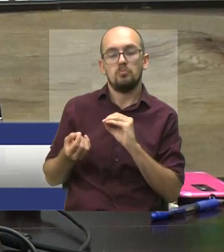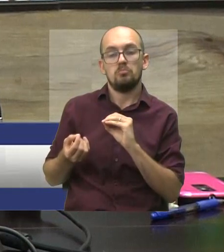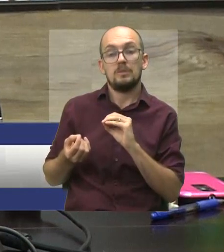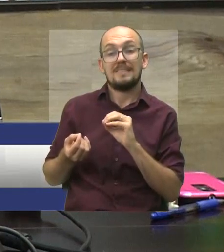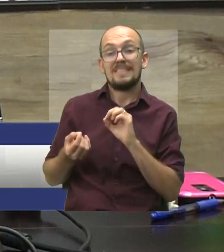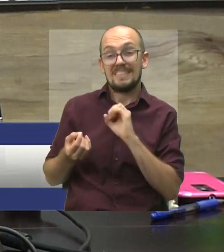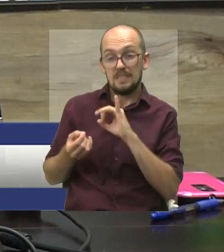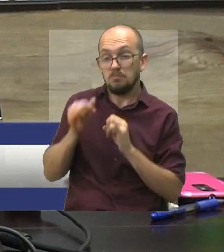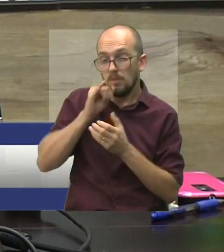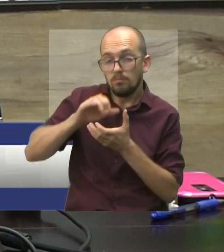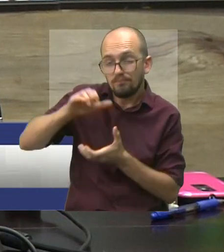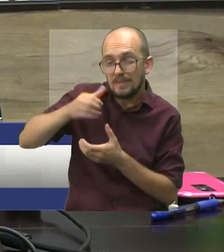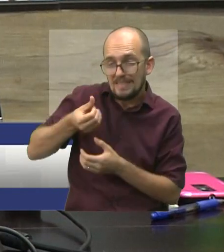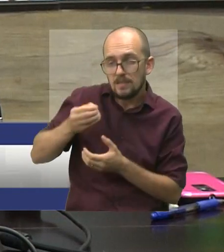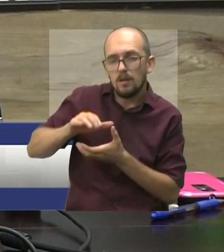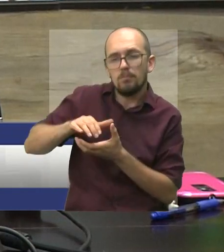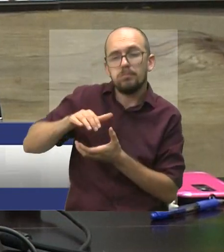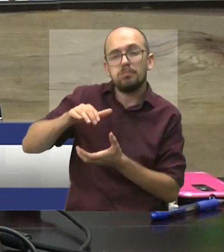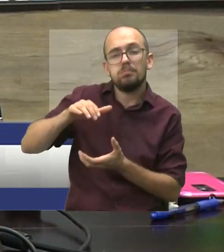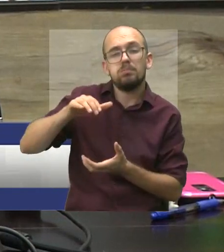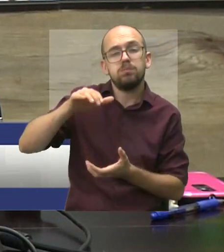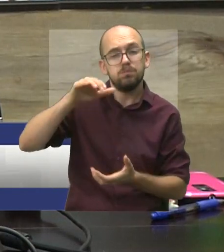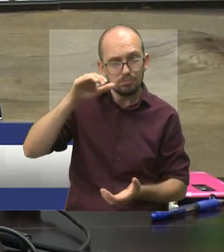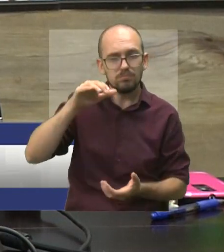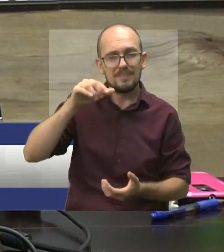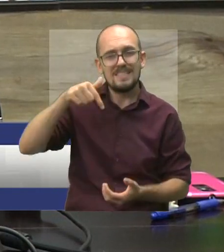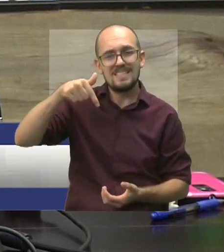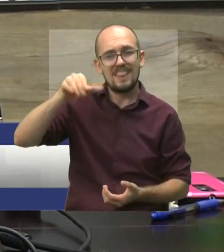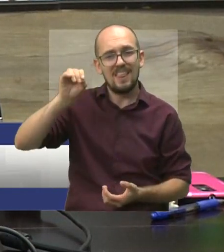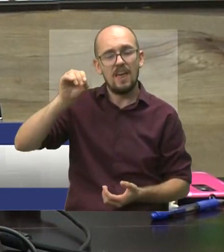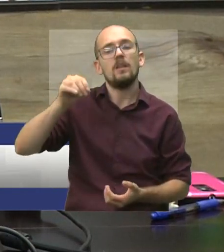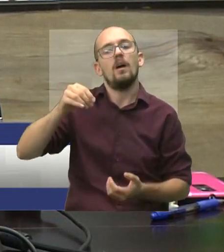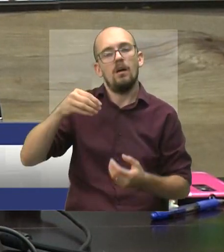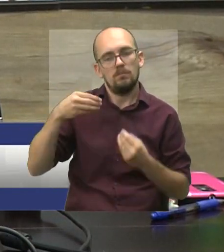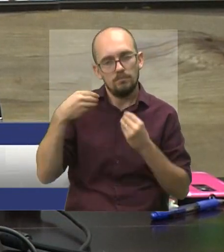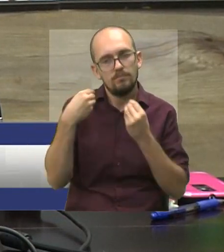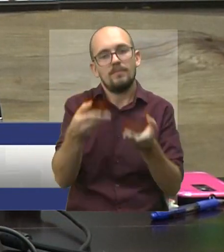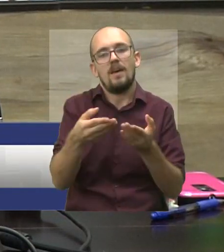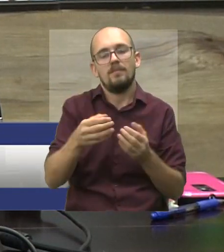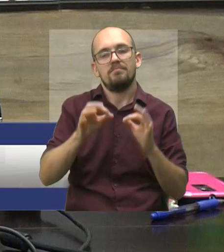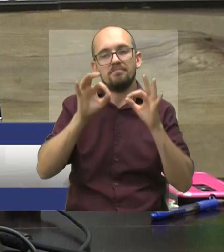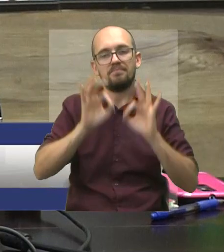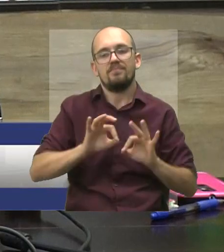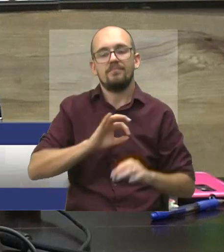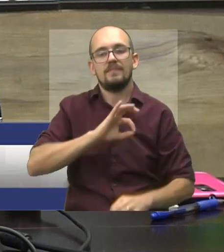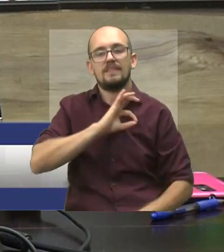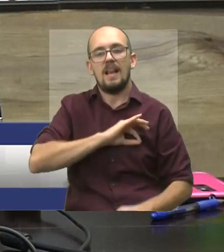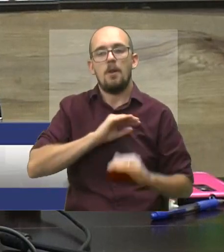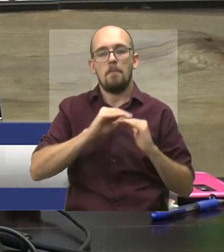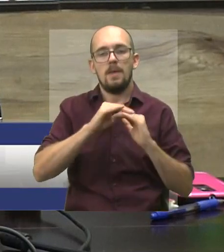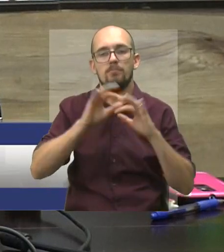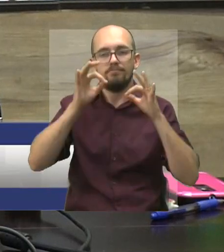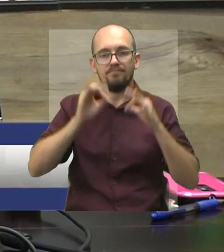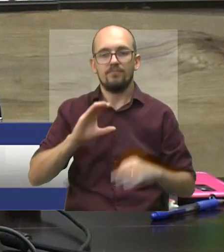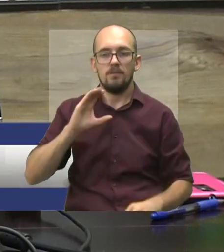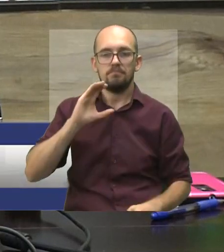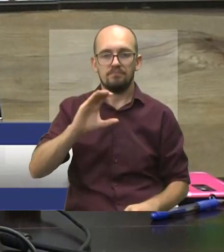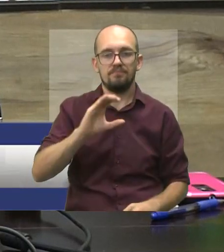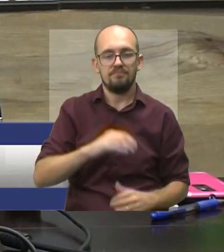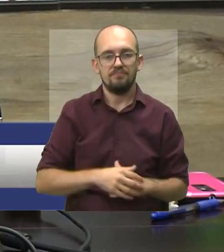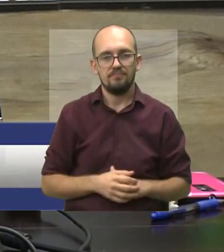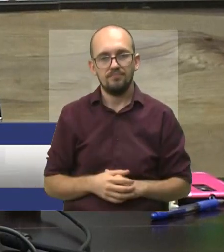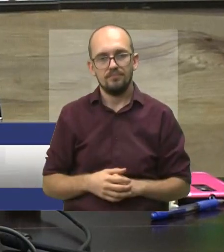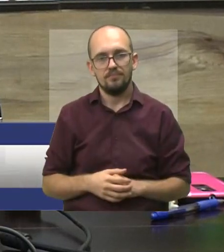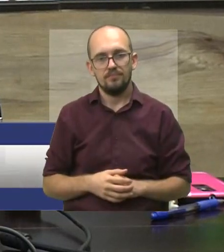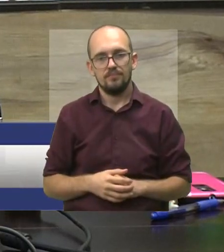70 anos, que é muito difícil, aí ele terá direito a esse salário mínimo como renda. E outra